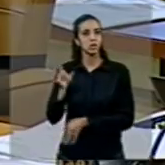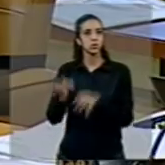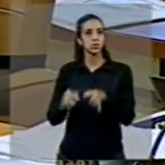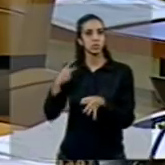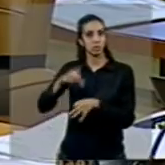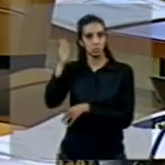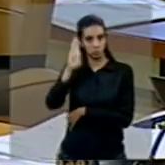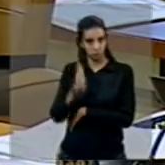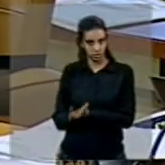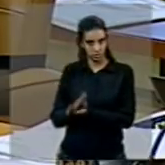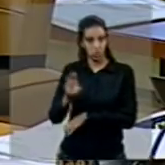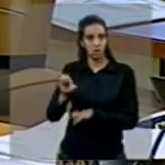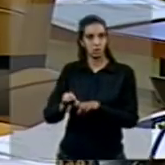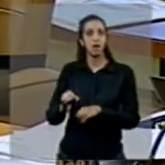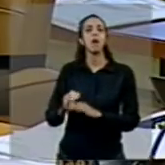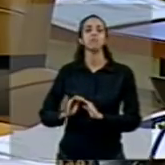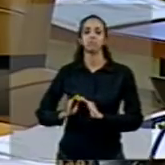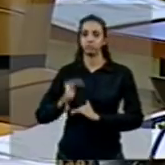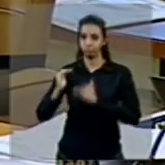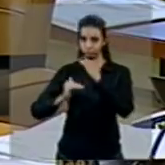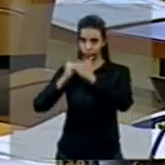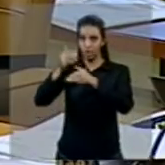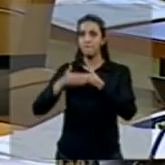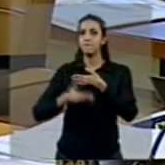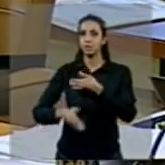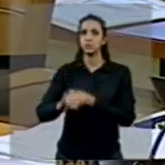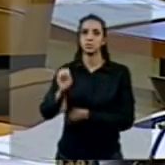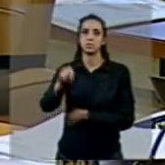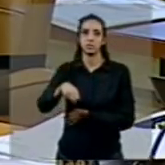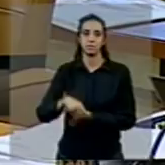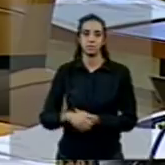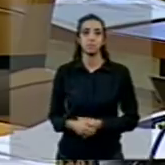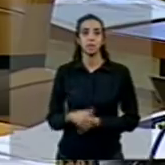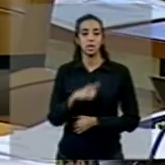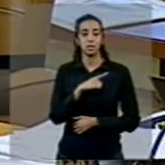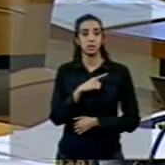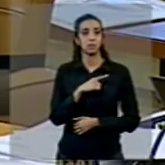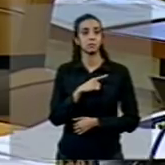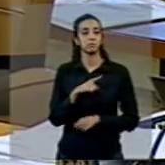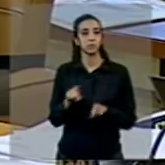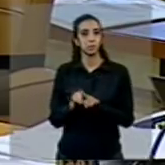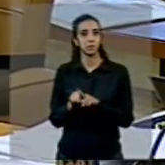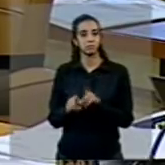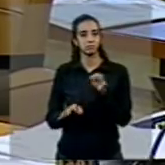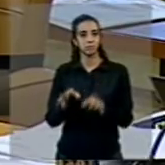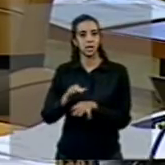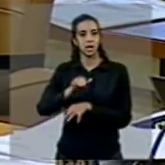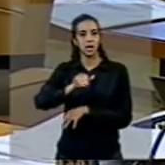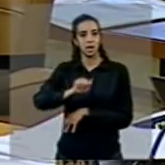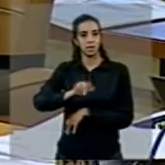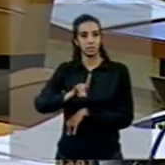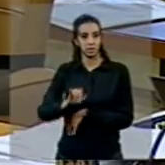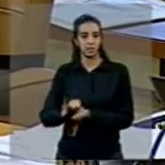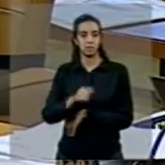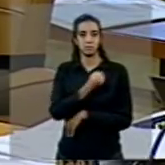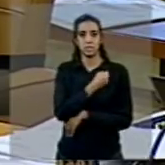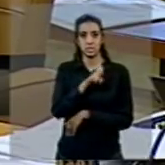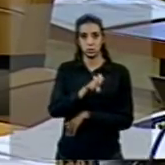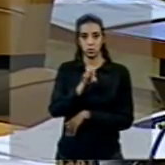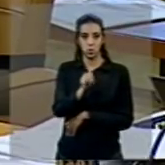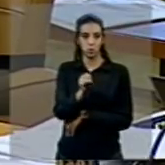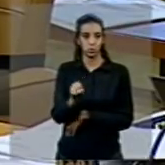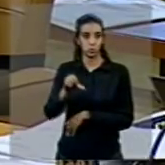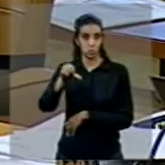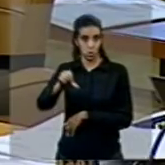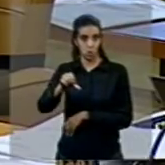brasileira muito avançou. E cito a propósito o julgamento da ação direta em consulado